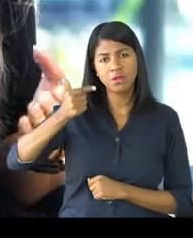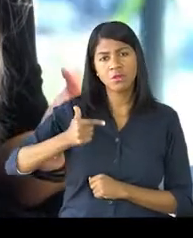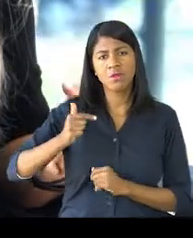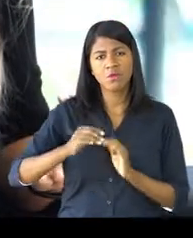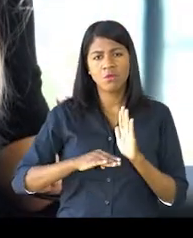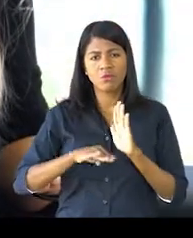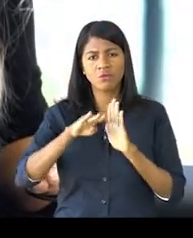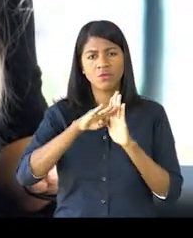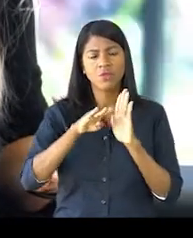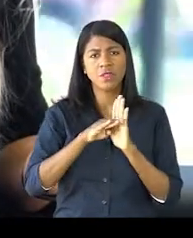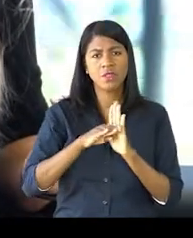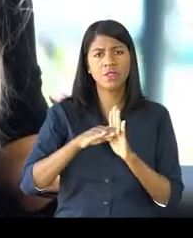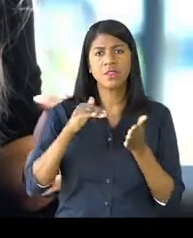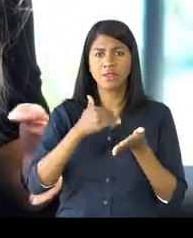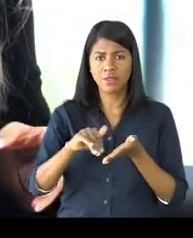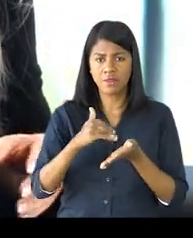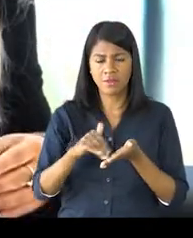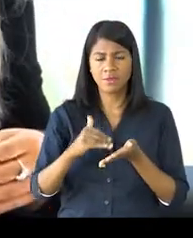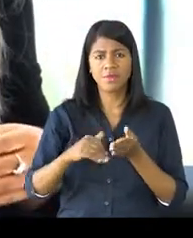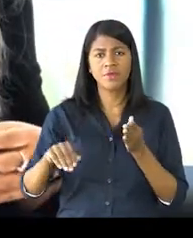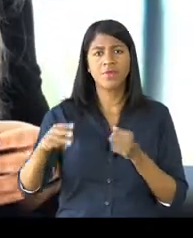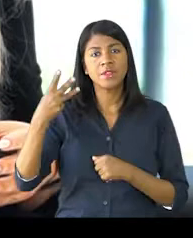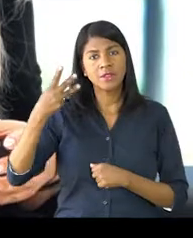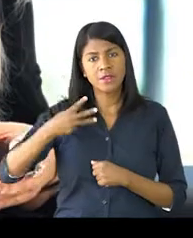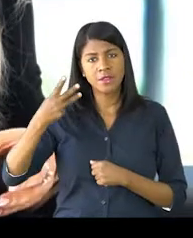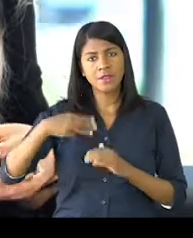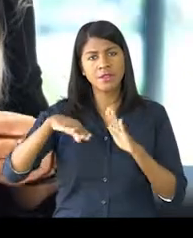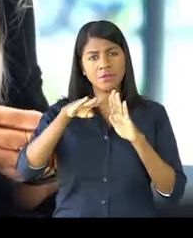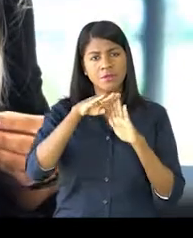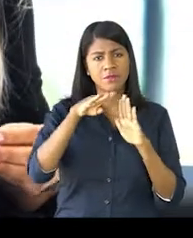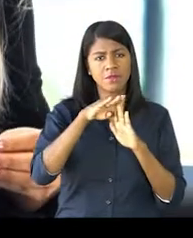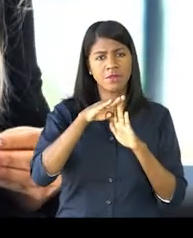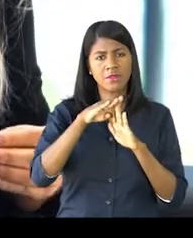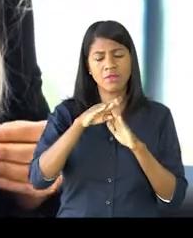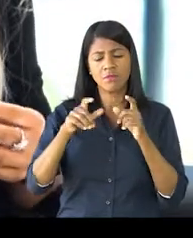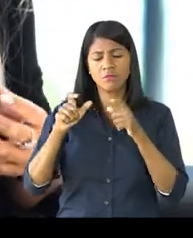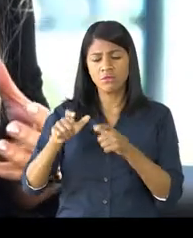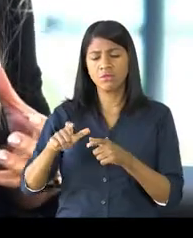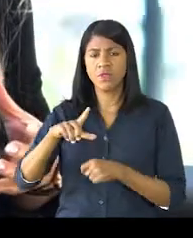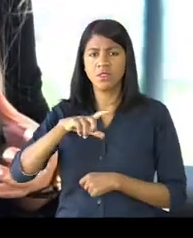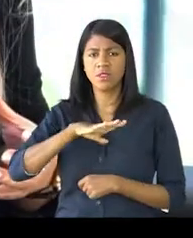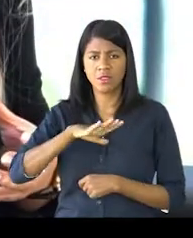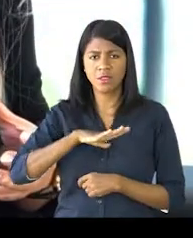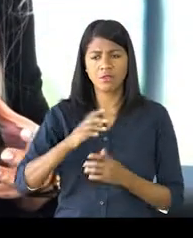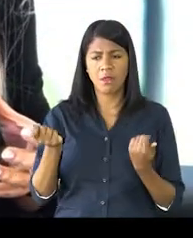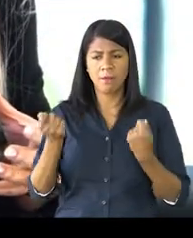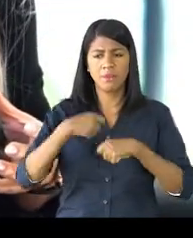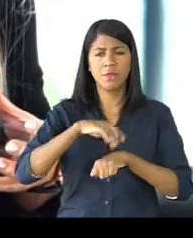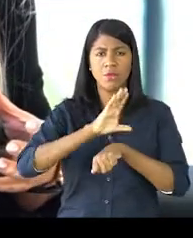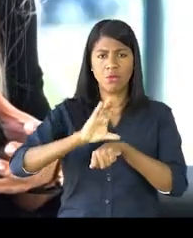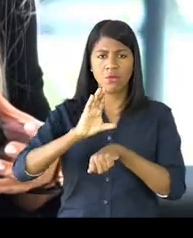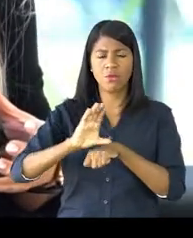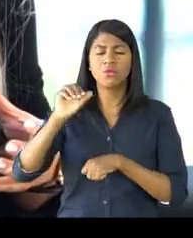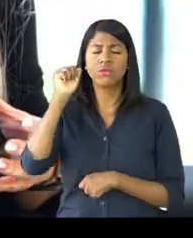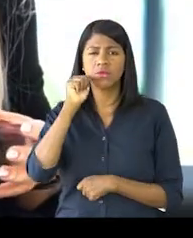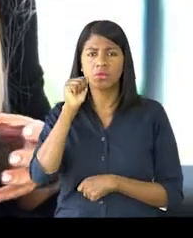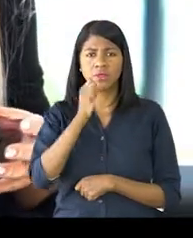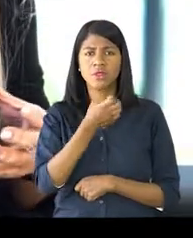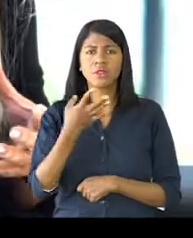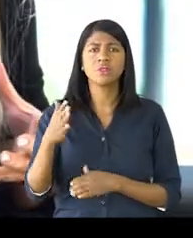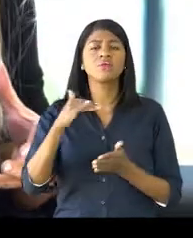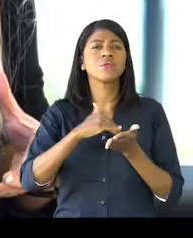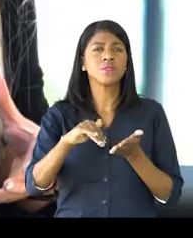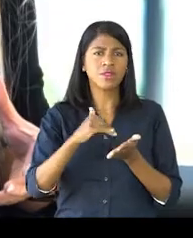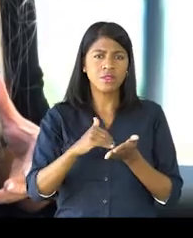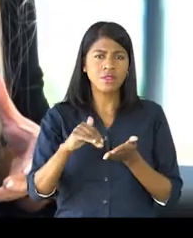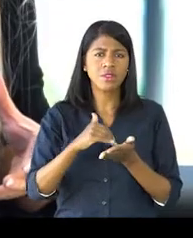O segundo andar é a secretaria em si. O terceiro andar é um centro de formação e capacitação para as nossas mulheres. Então